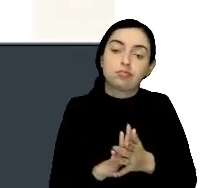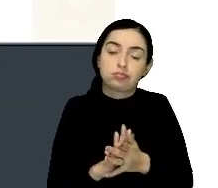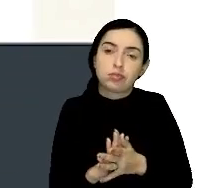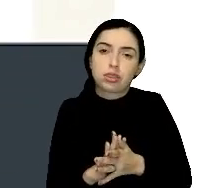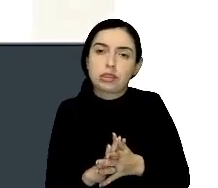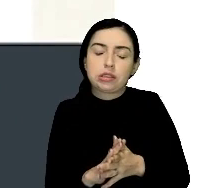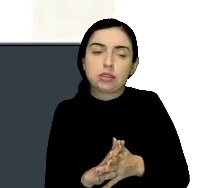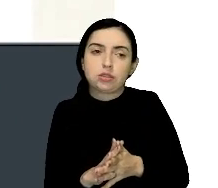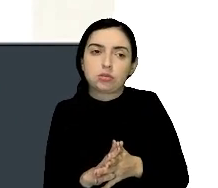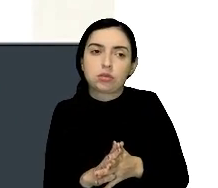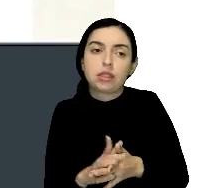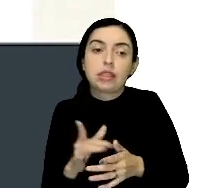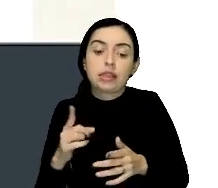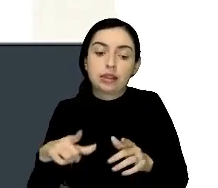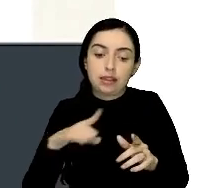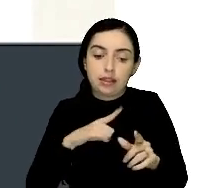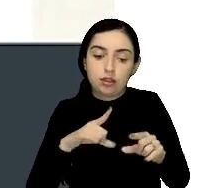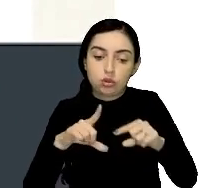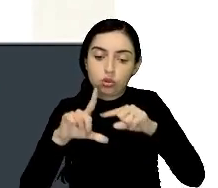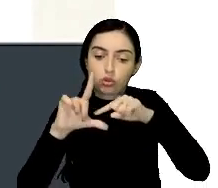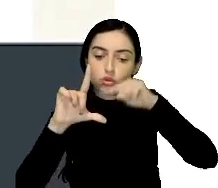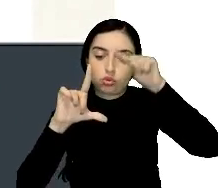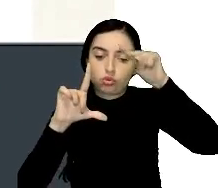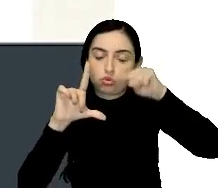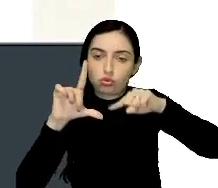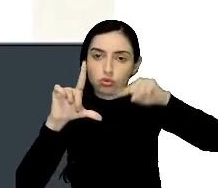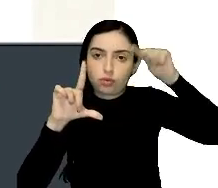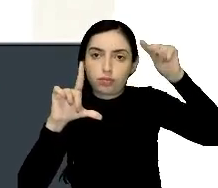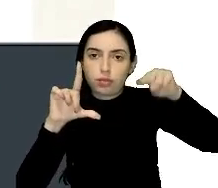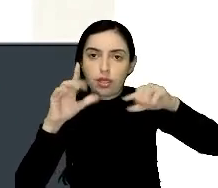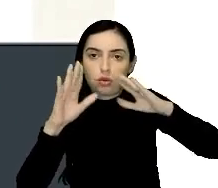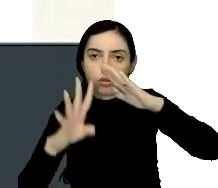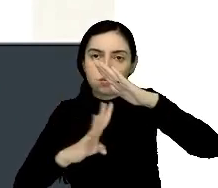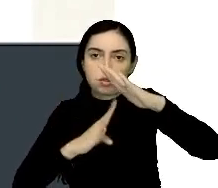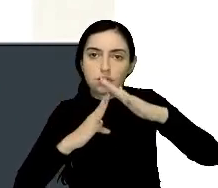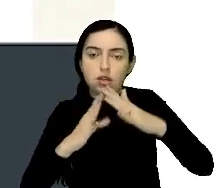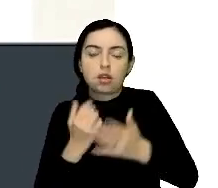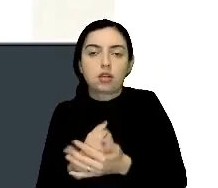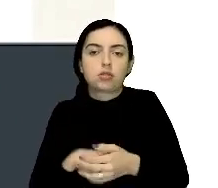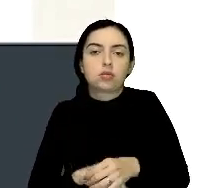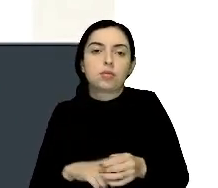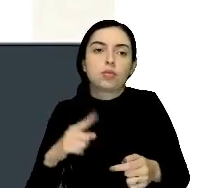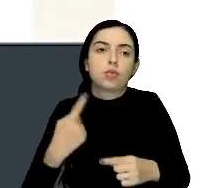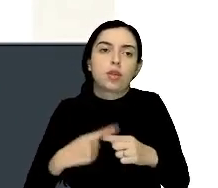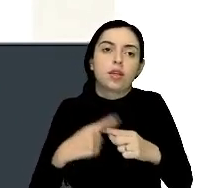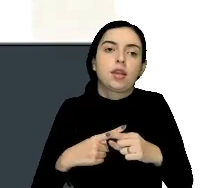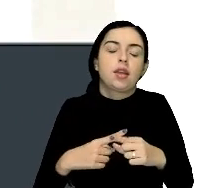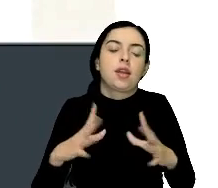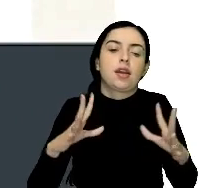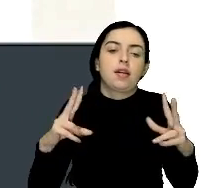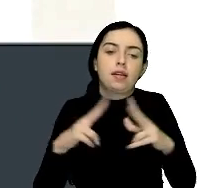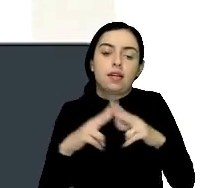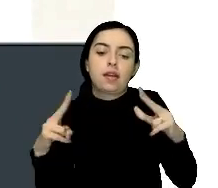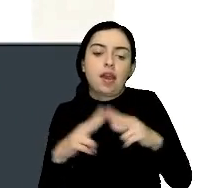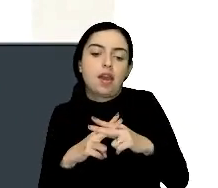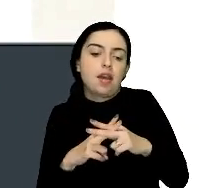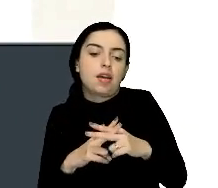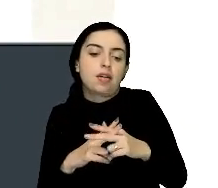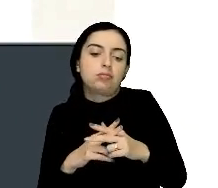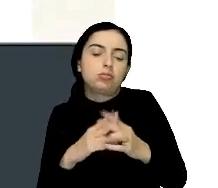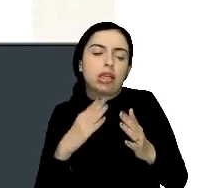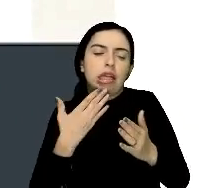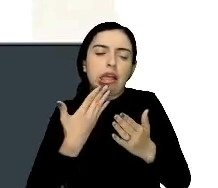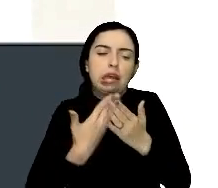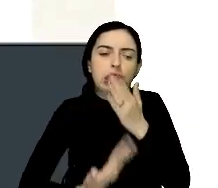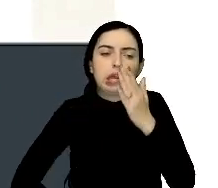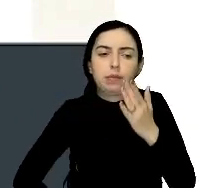tem picos migratórios na década de 90 por conta da Guerra dos Balcãs, por conta do fim do Muro de Berlim, e a gente